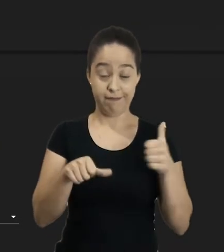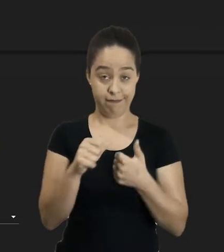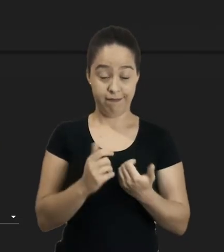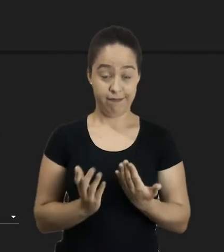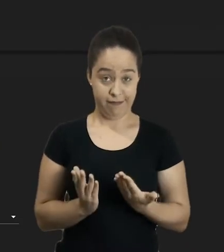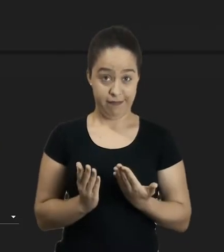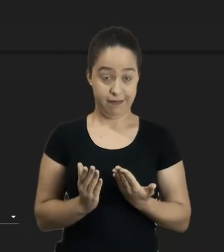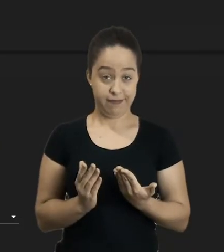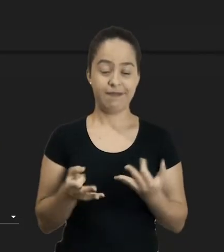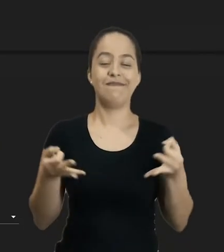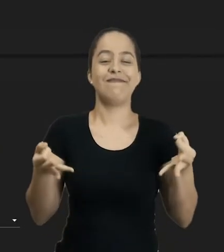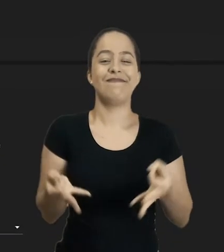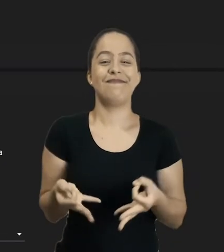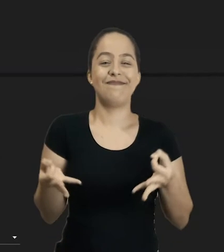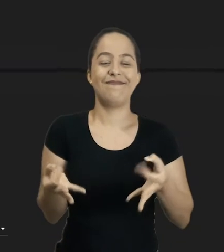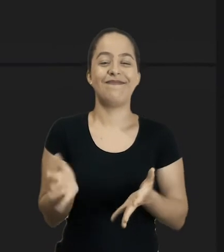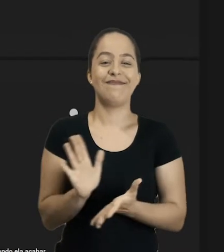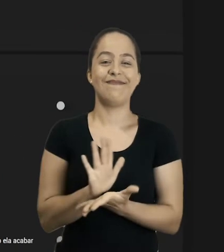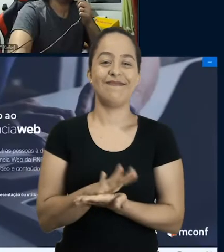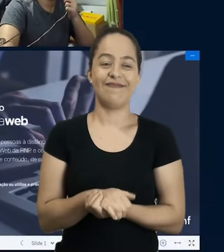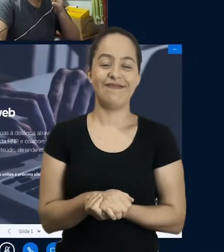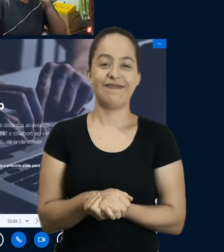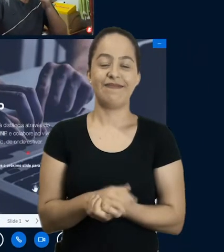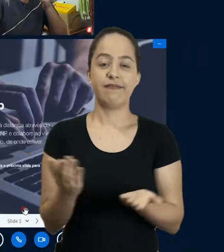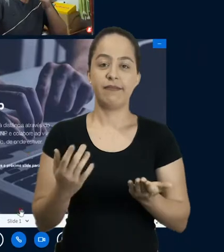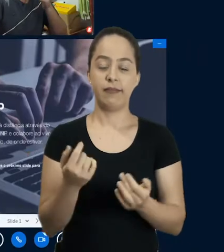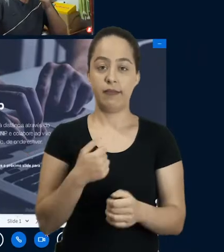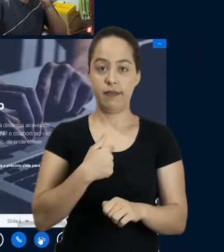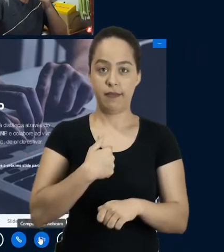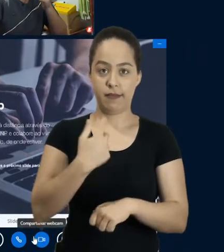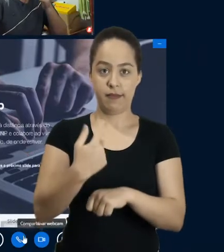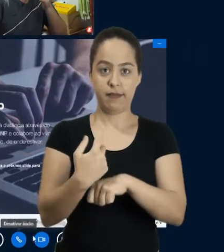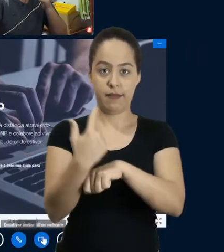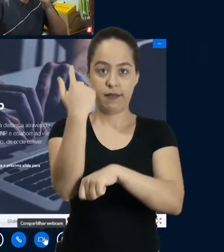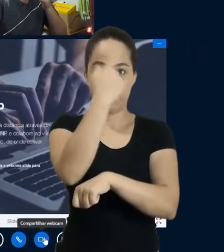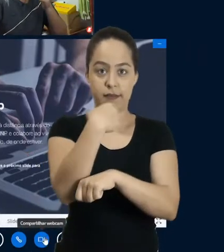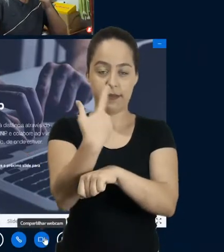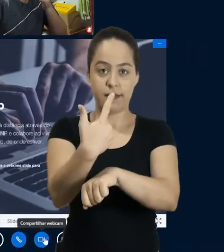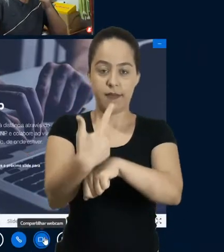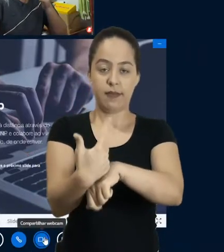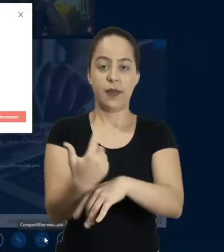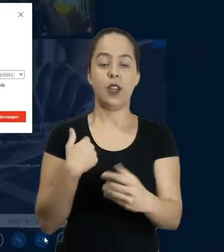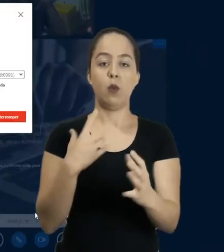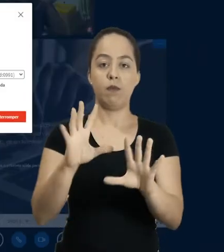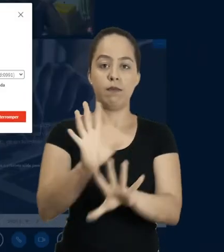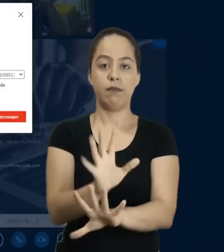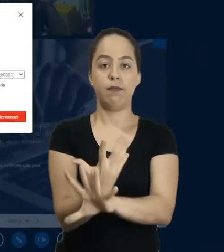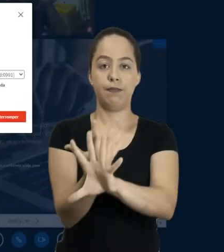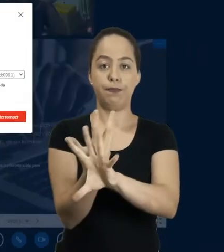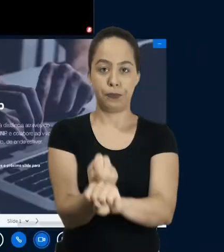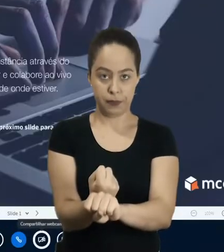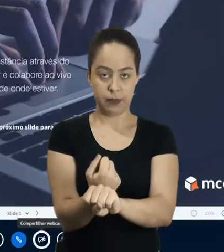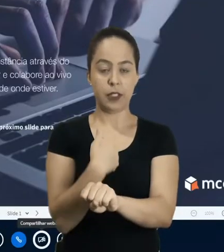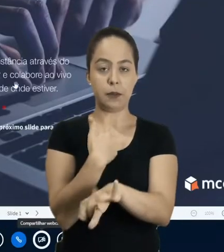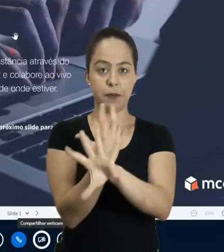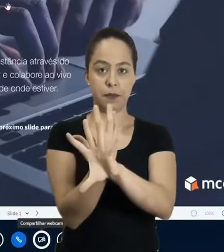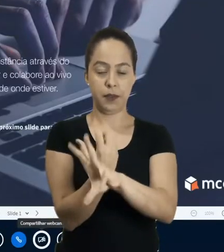Olha lá, ó, mudou. Perfeito. Vou desligar aqui meu webcam para você ver como é que fica.